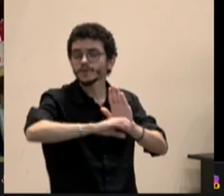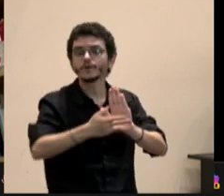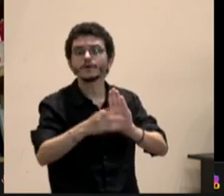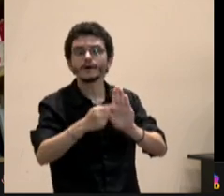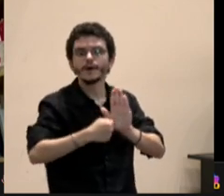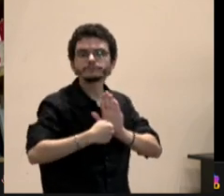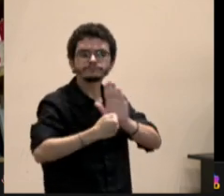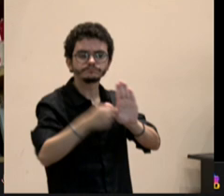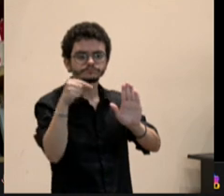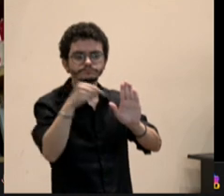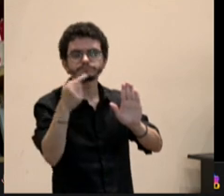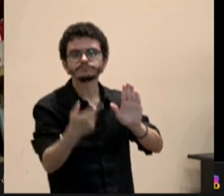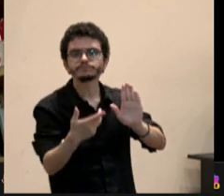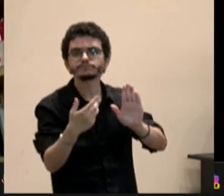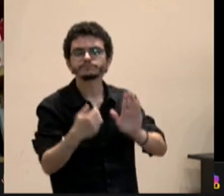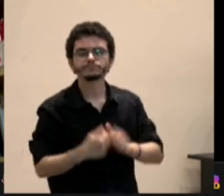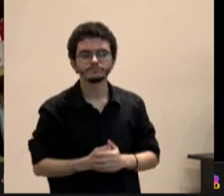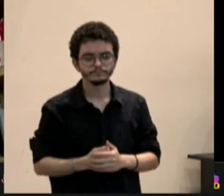trazia